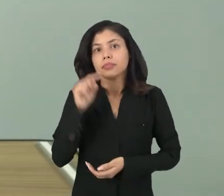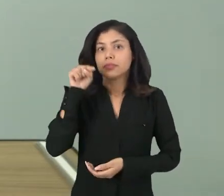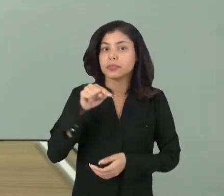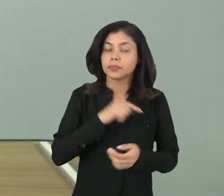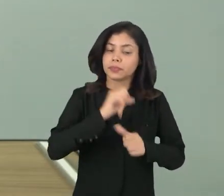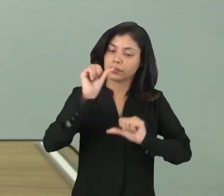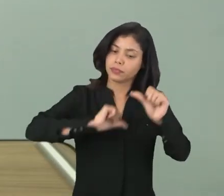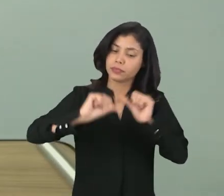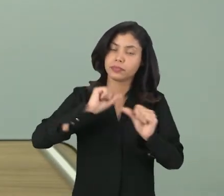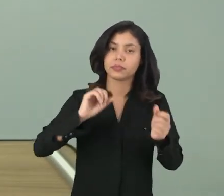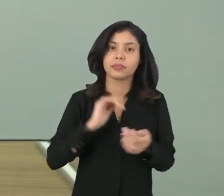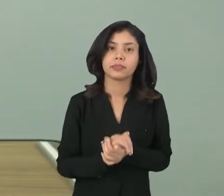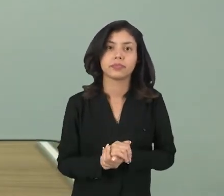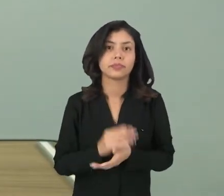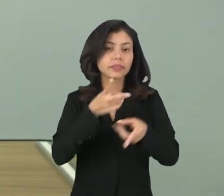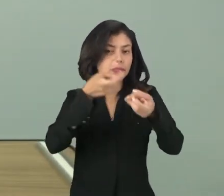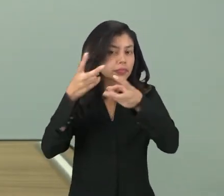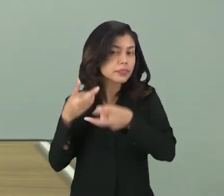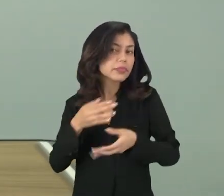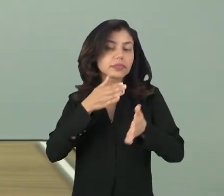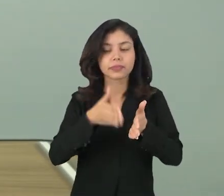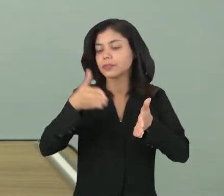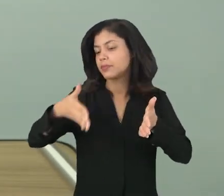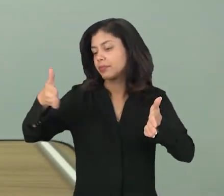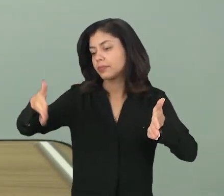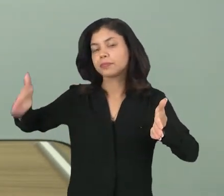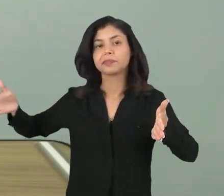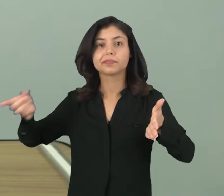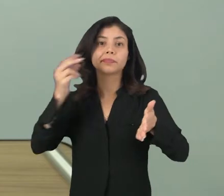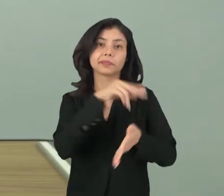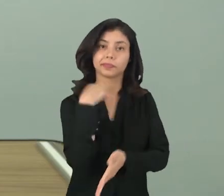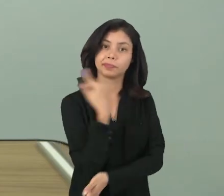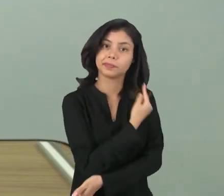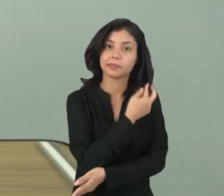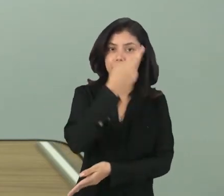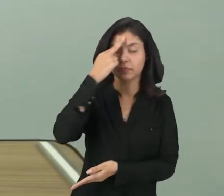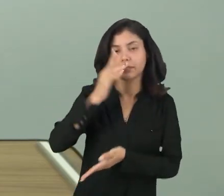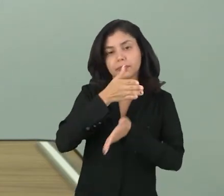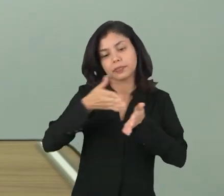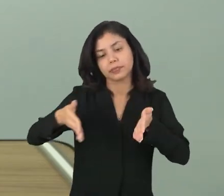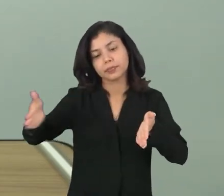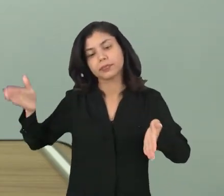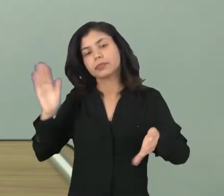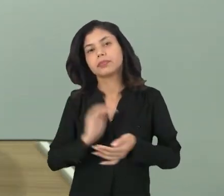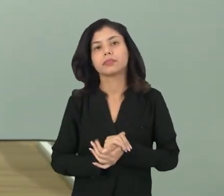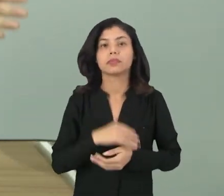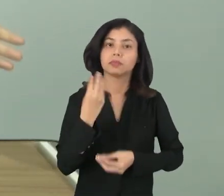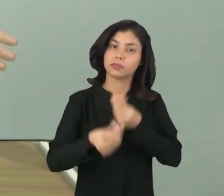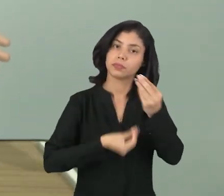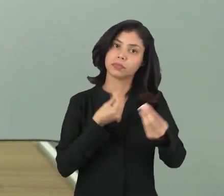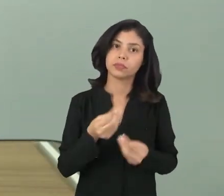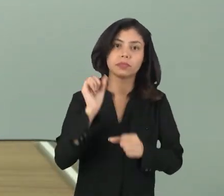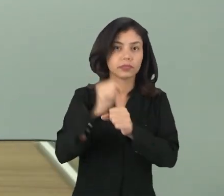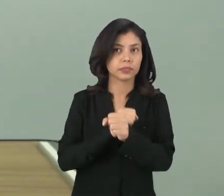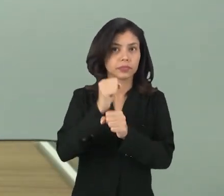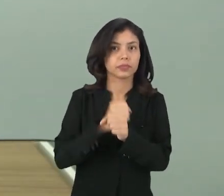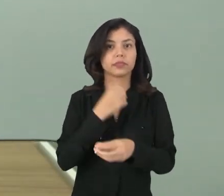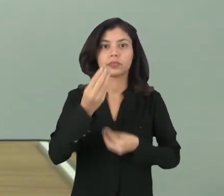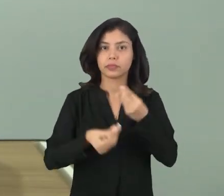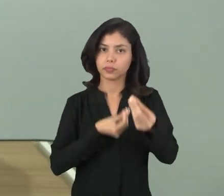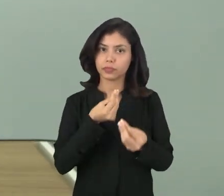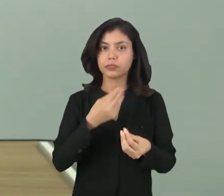essas transformações nós vamos percebendo ao longo da nossa história, em várias partes. Tanto nas